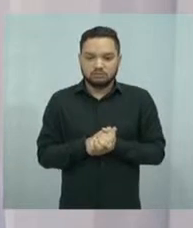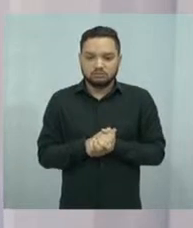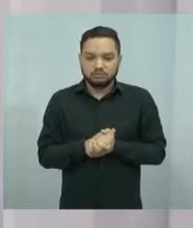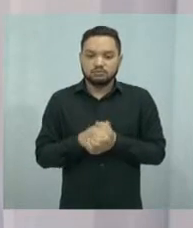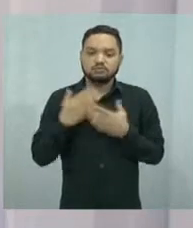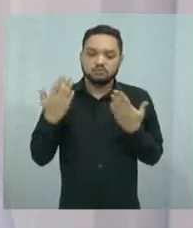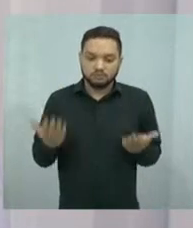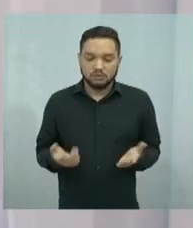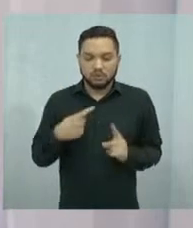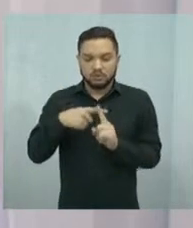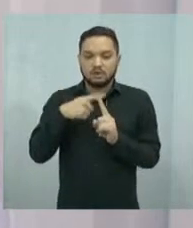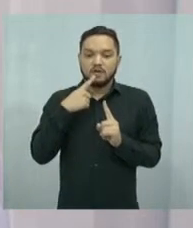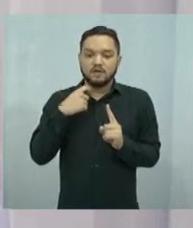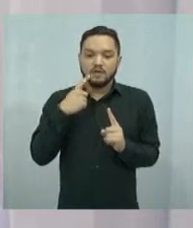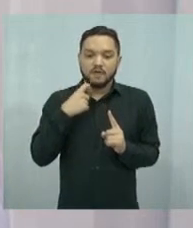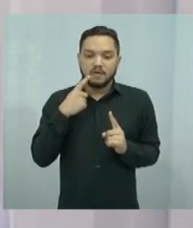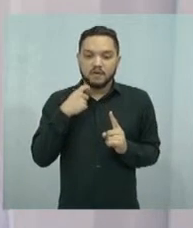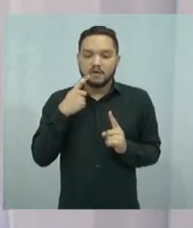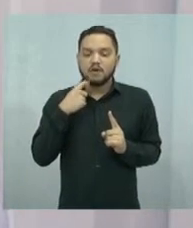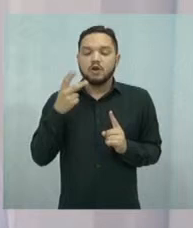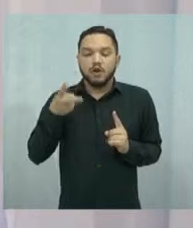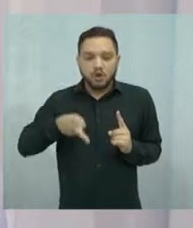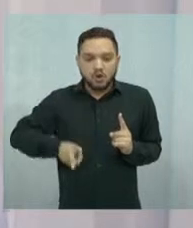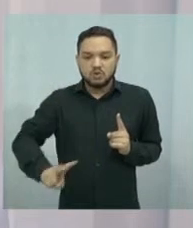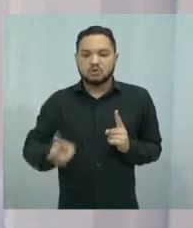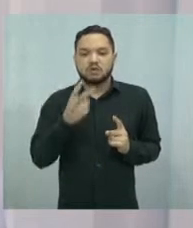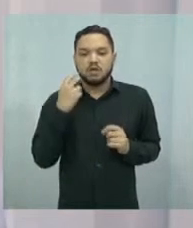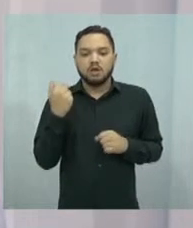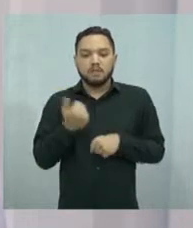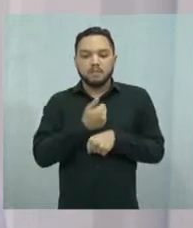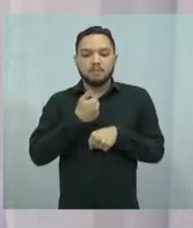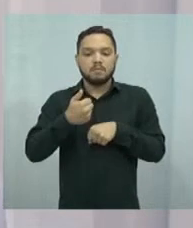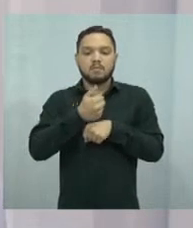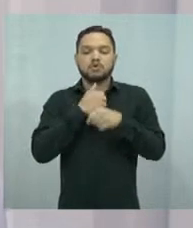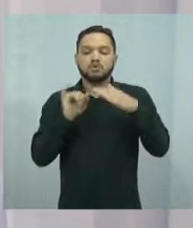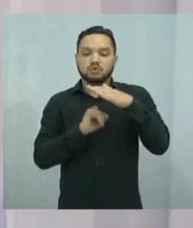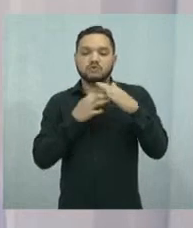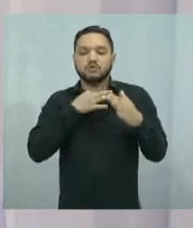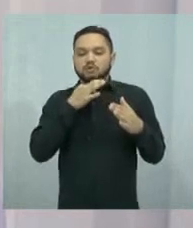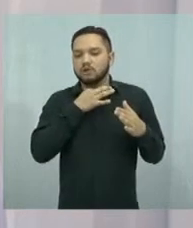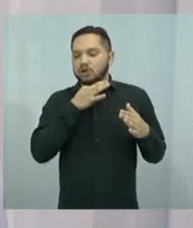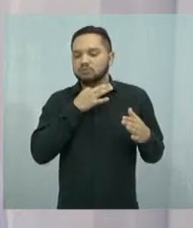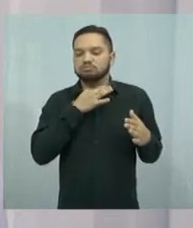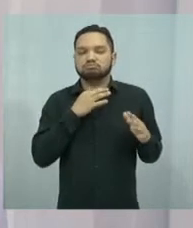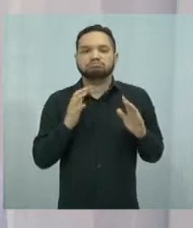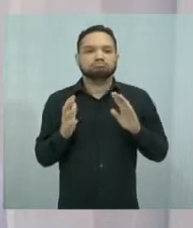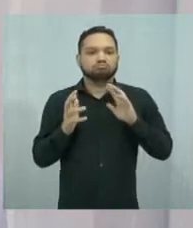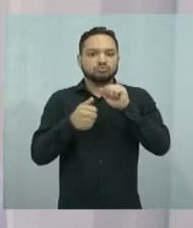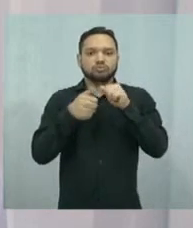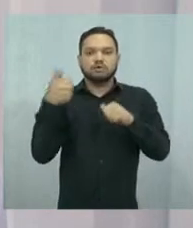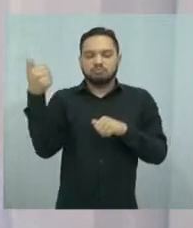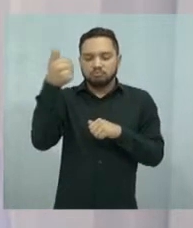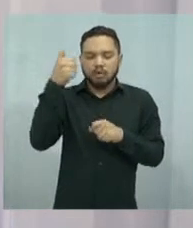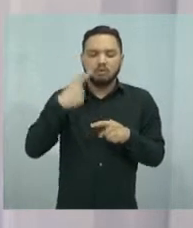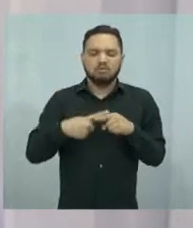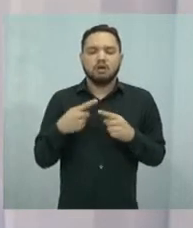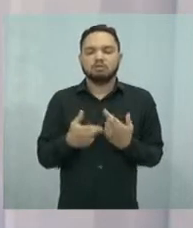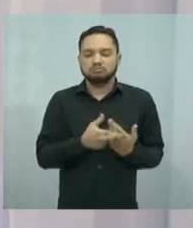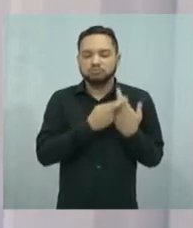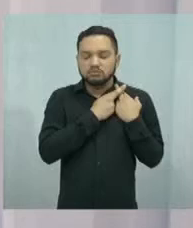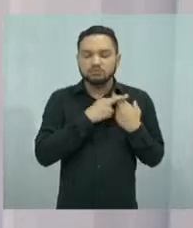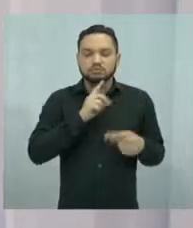Vermelha tem se perpetuado como a maior instituição voluntária do mundo. E isso é uma grande responsabilidade, porque